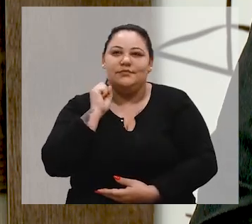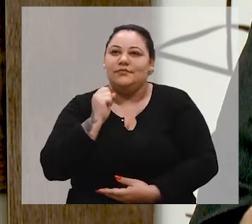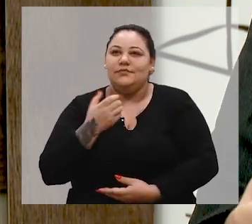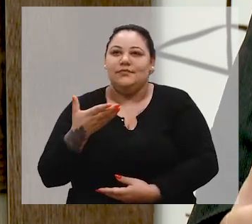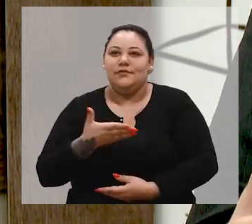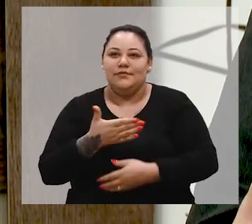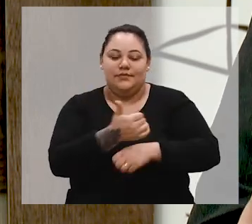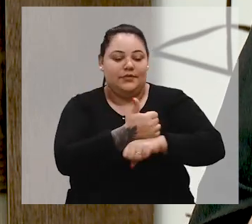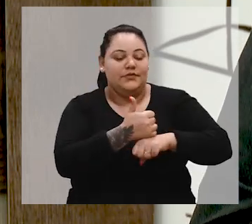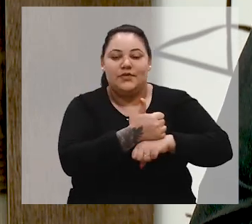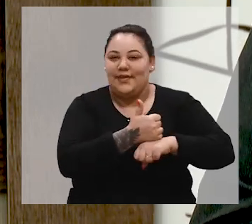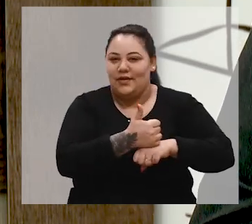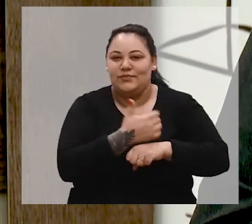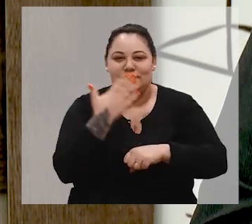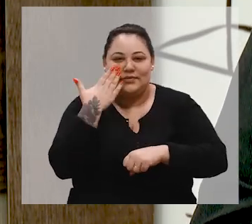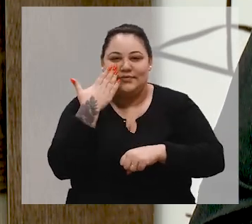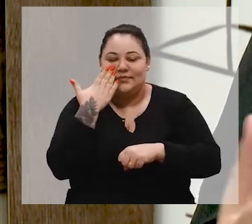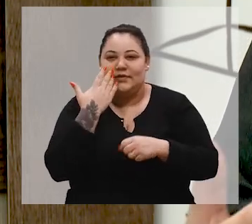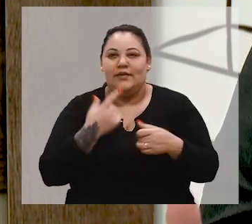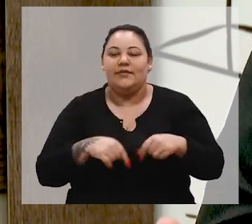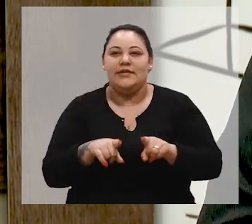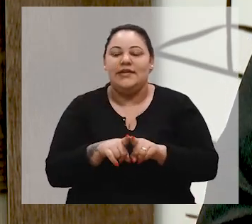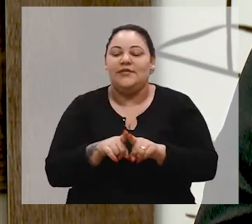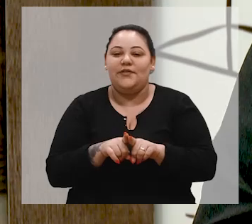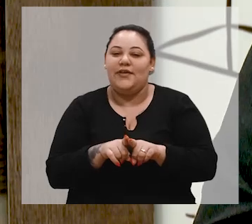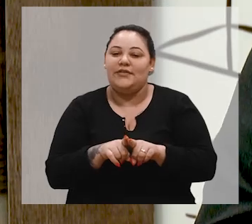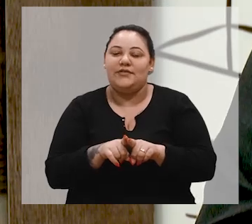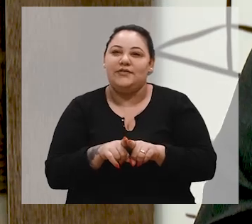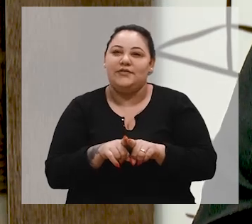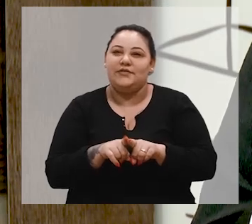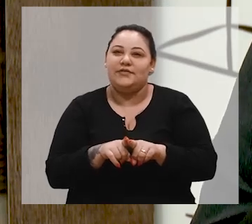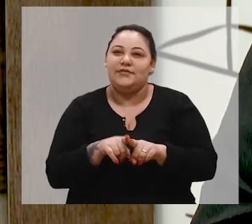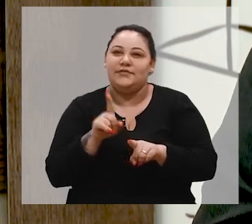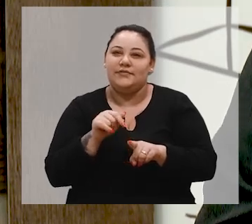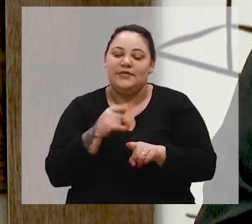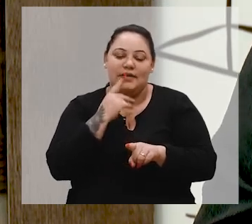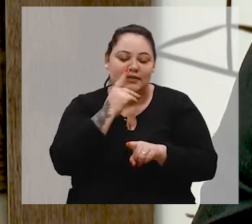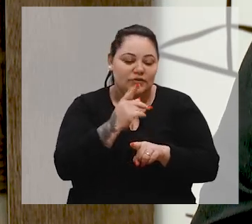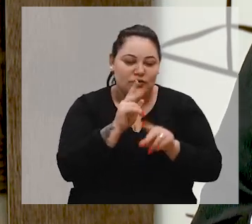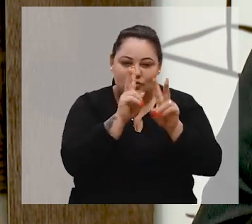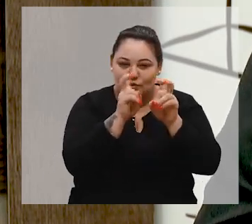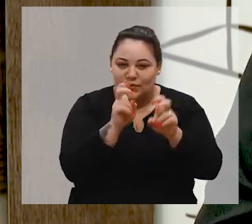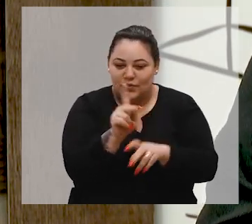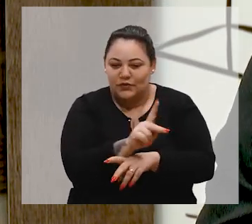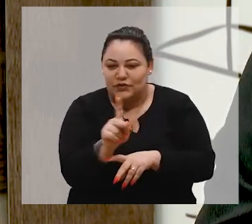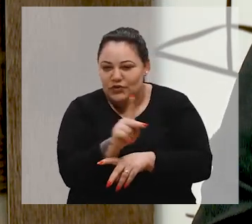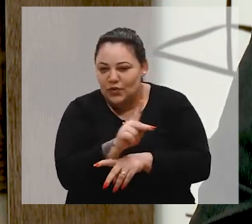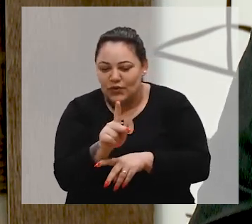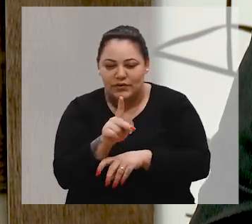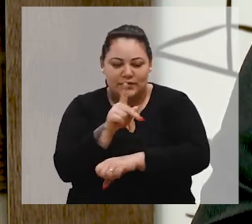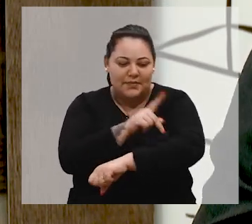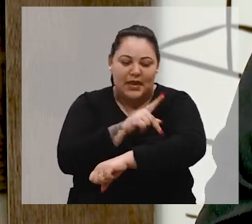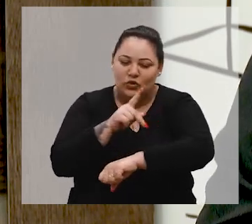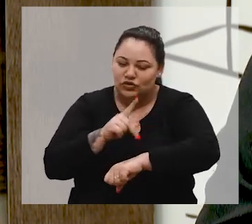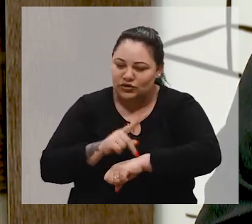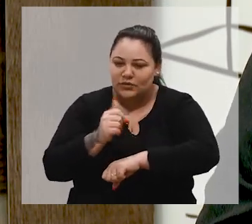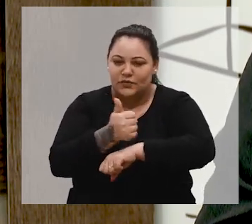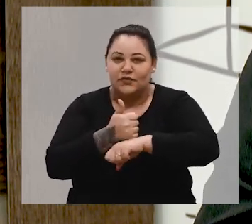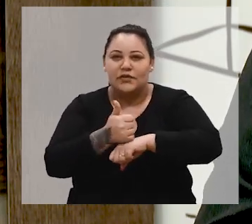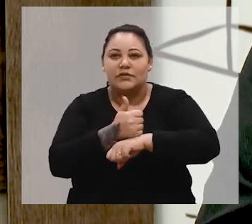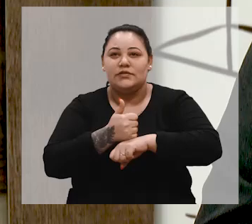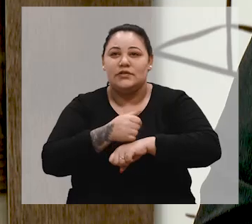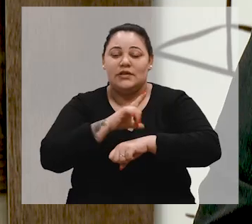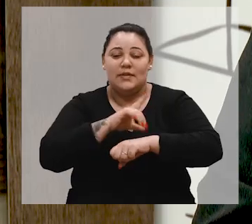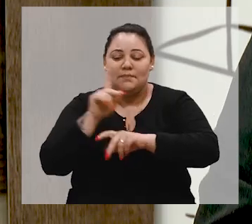profissional, nós estamos tratando de quaisquer profissionais também, assistentes sociais, professores, pedagogos,